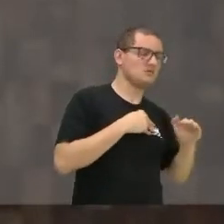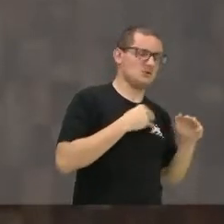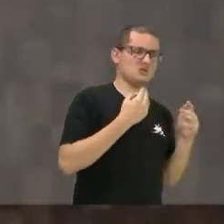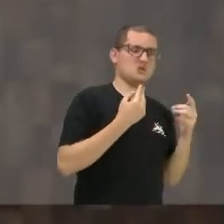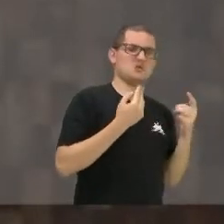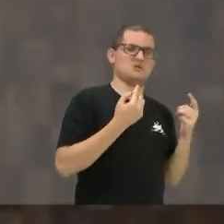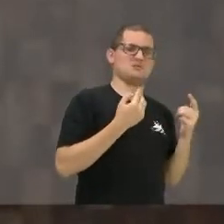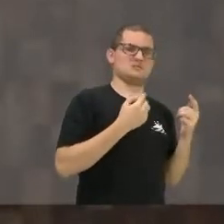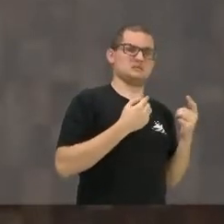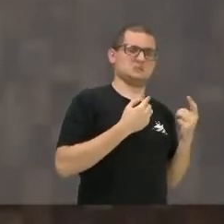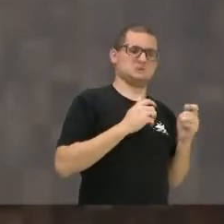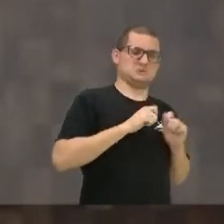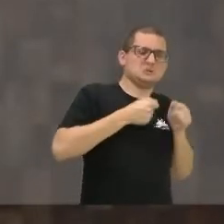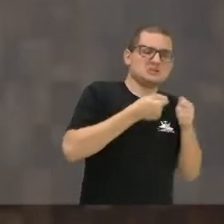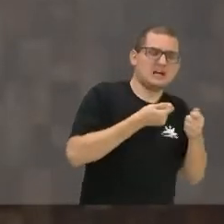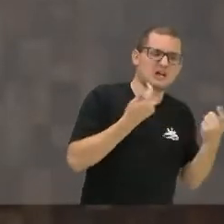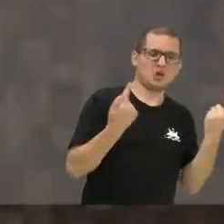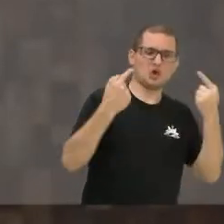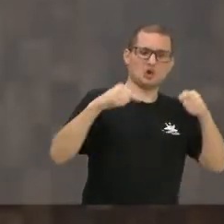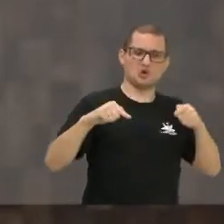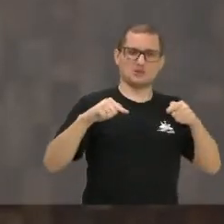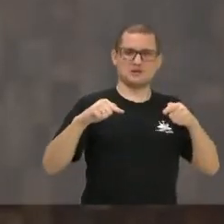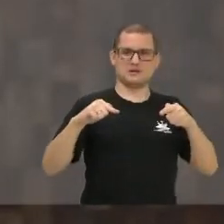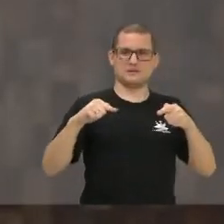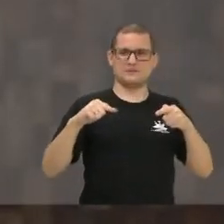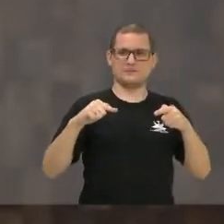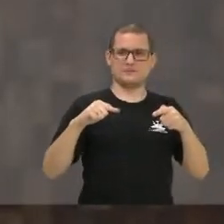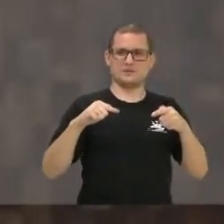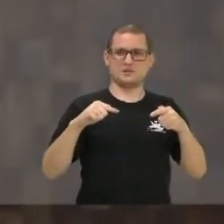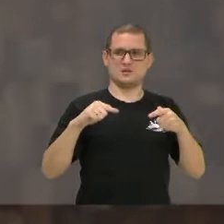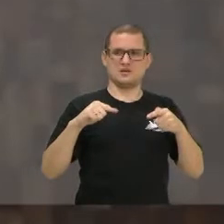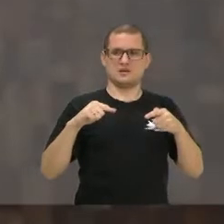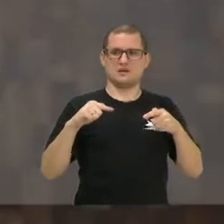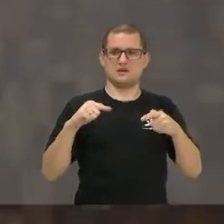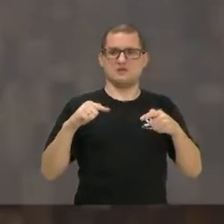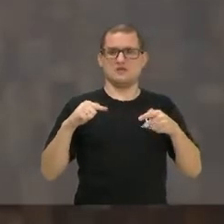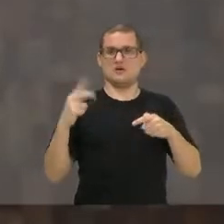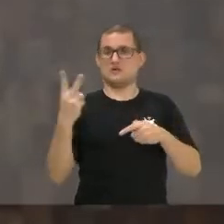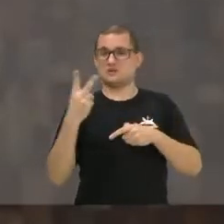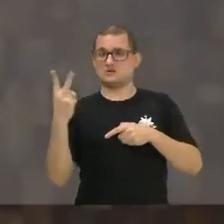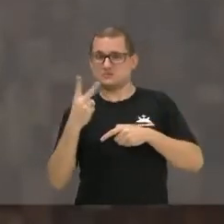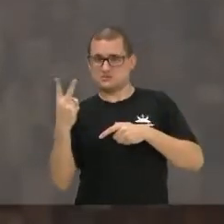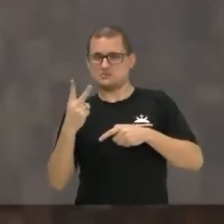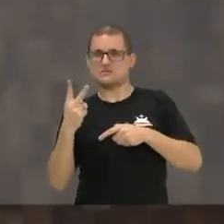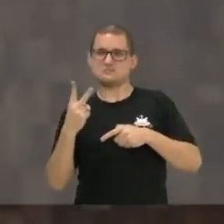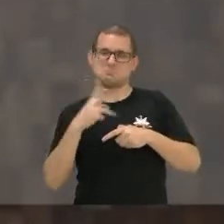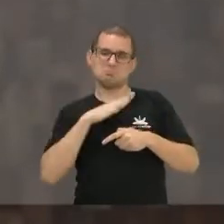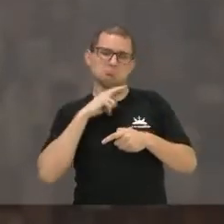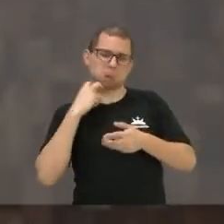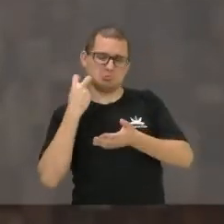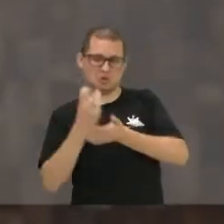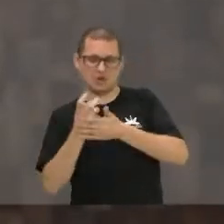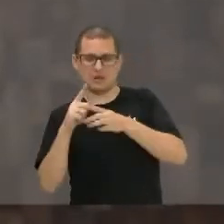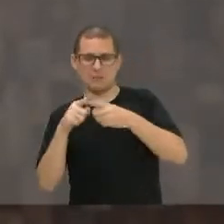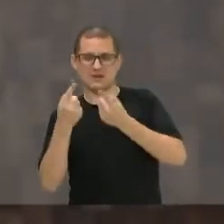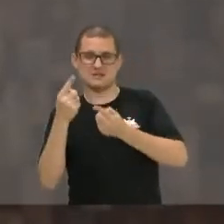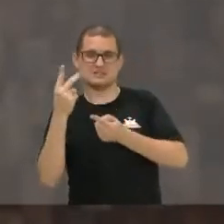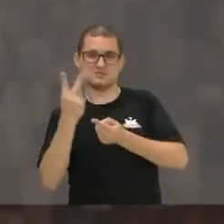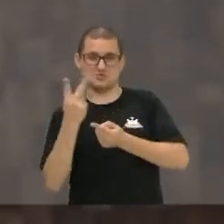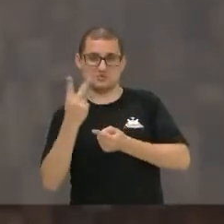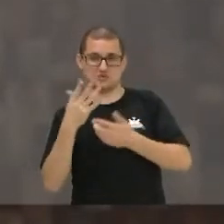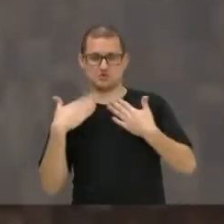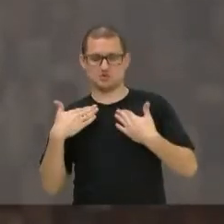vêm ser lazar e as matará seus cadáveres ficarão expostos na praça da grande cidade